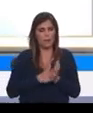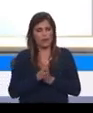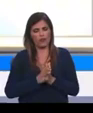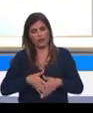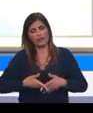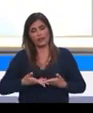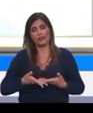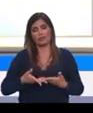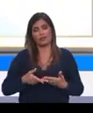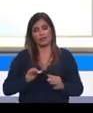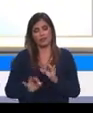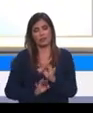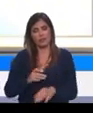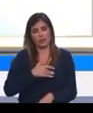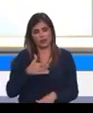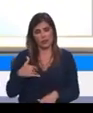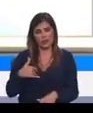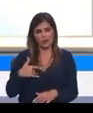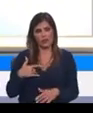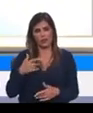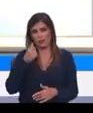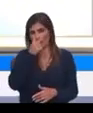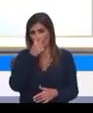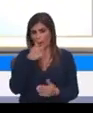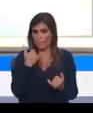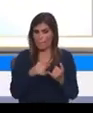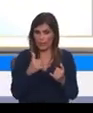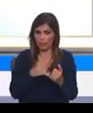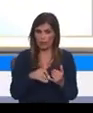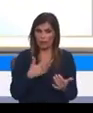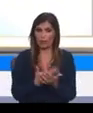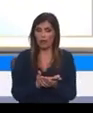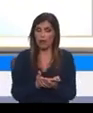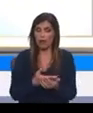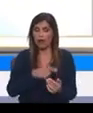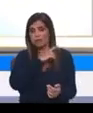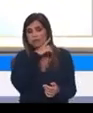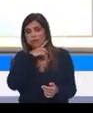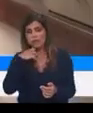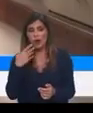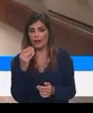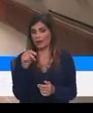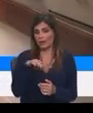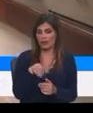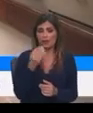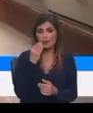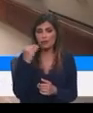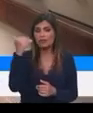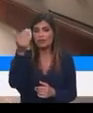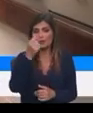de facilitadores com riscos que põem em causa a sustentabilidade do SNS.